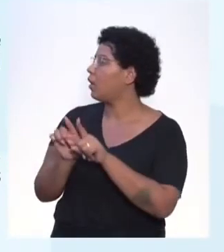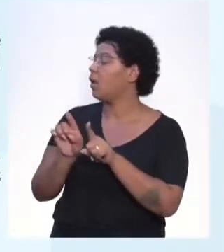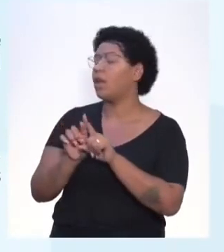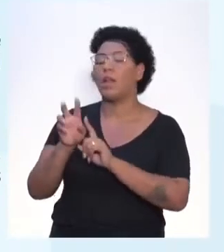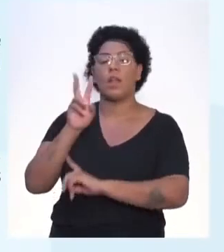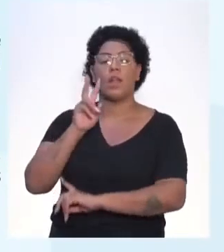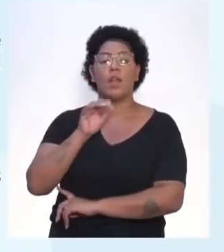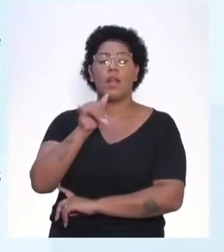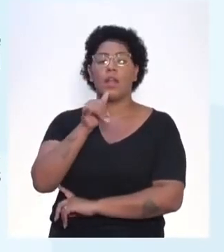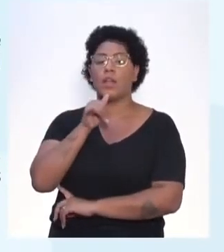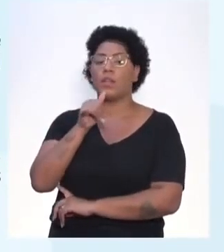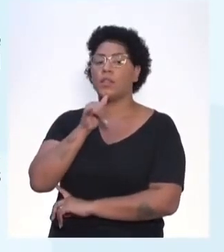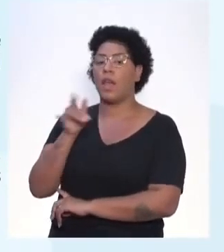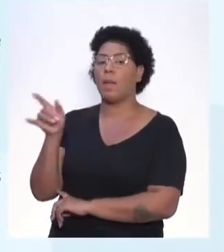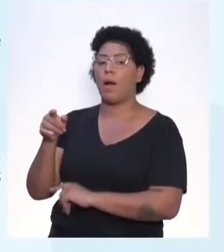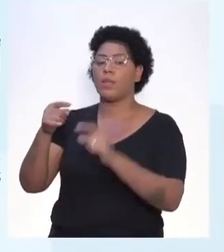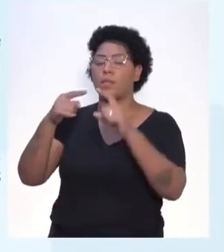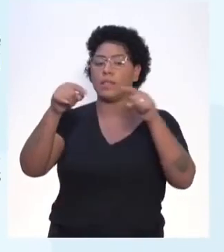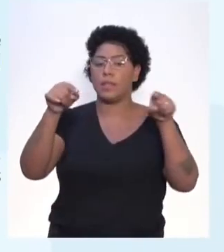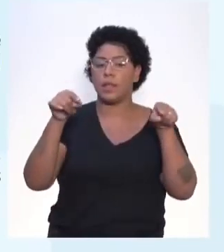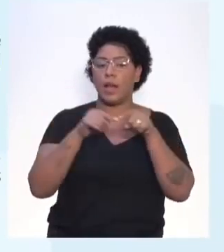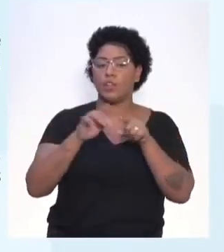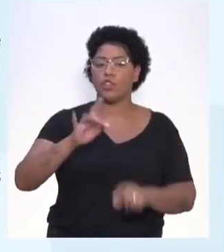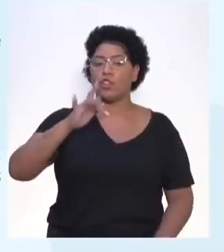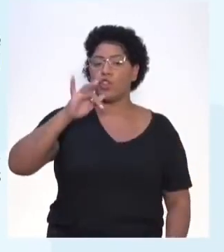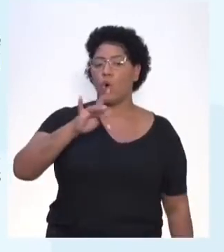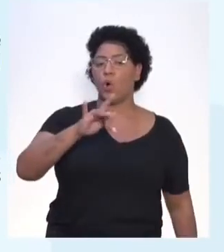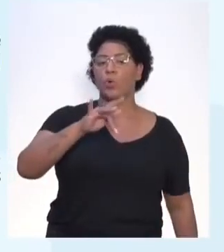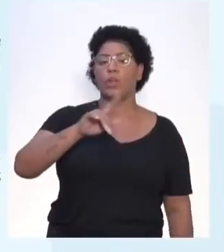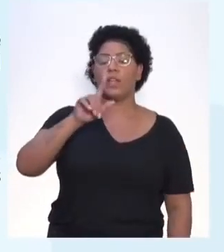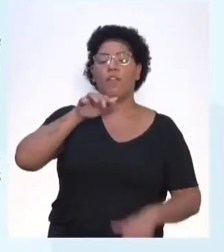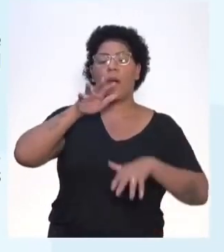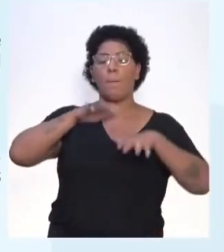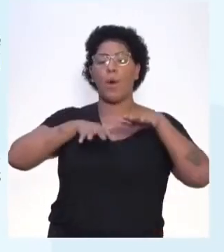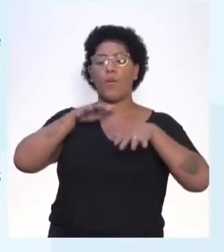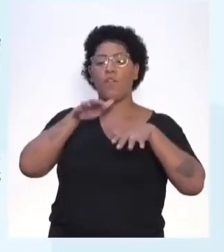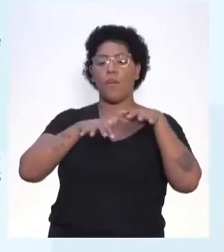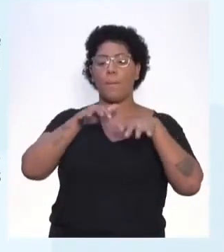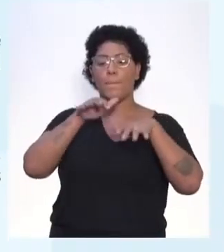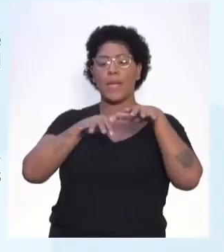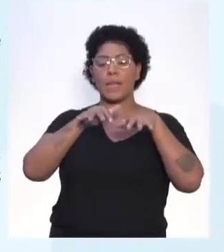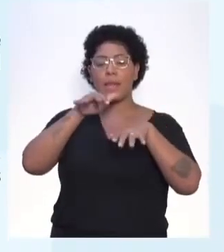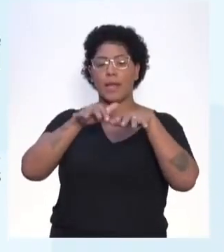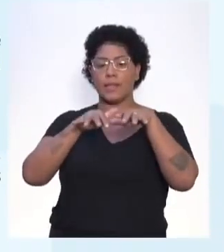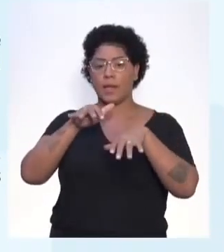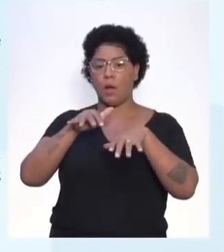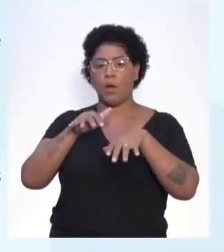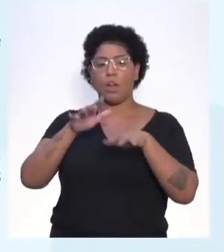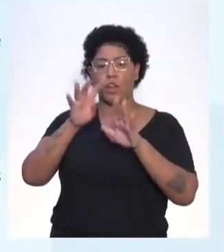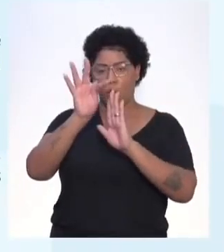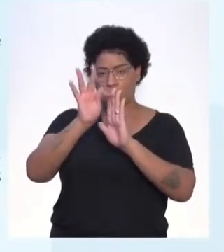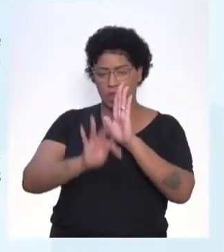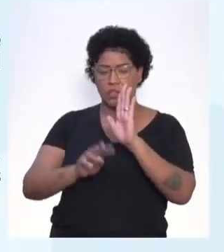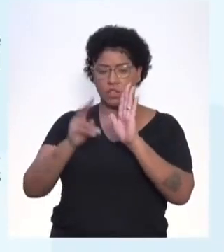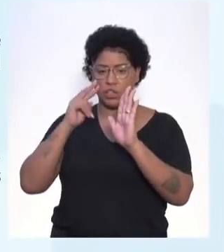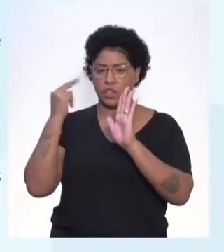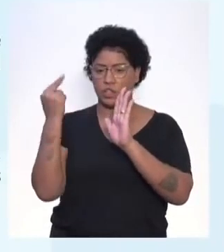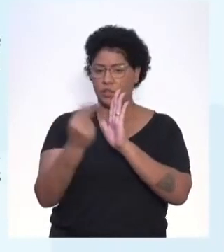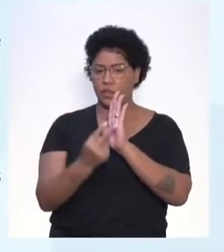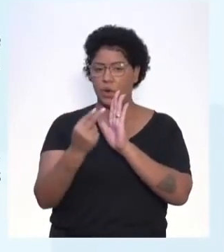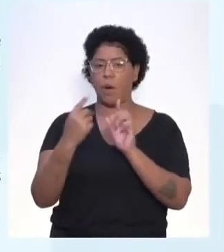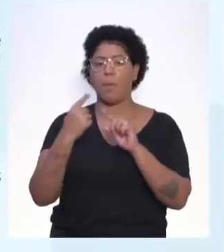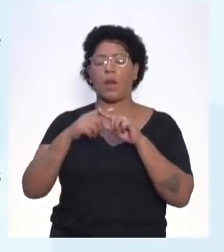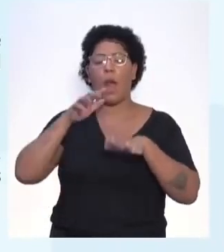na Costa do Ouro, né, a rebelião Achante, que tem a ver com o texto que nós lemos no início da nossa aula. A